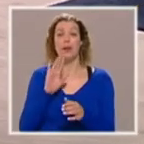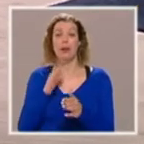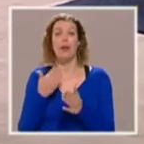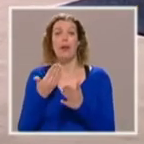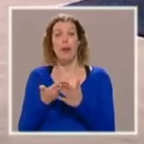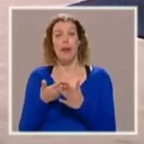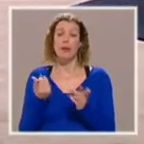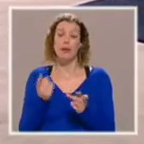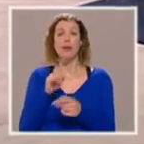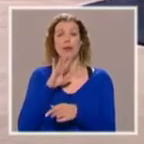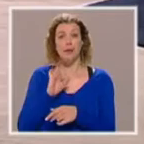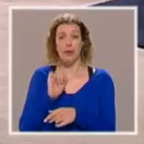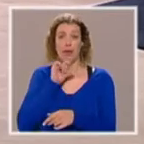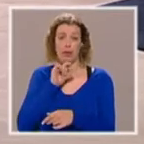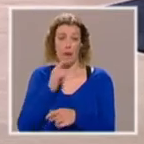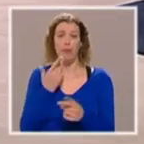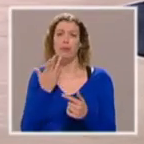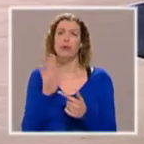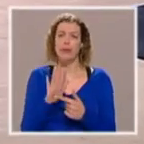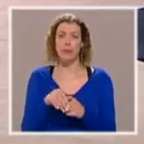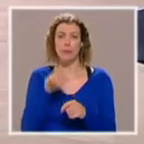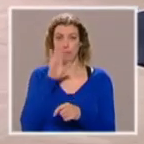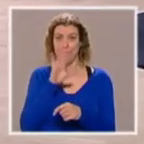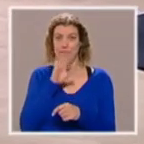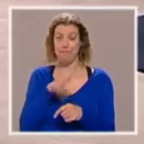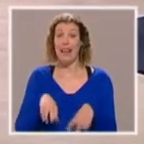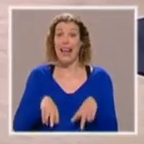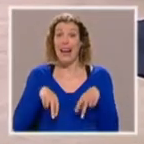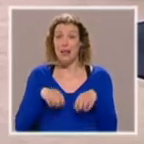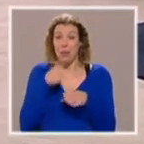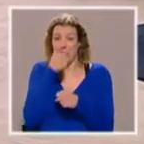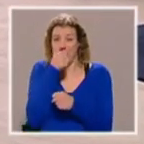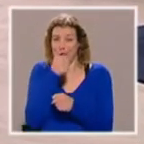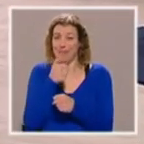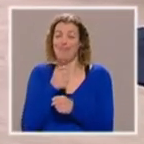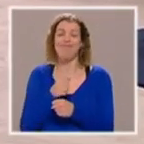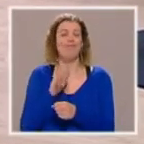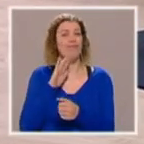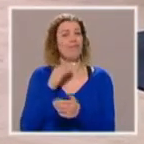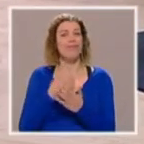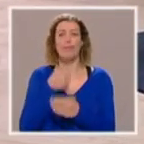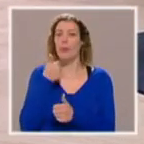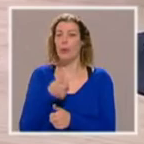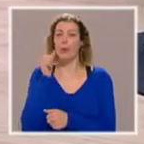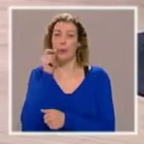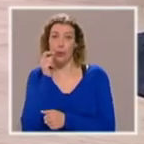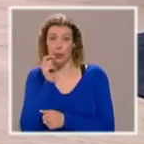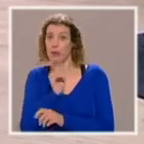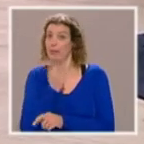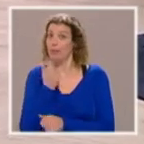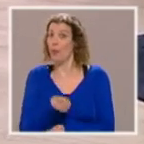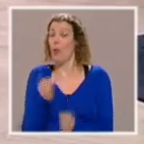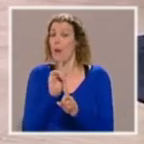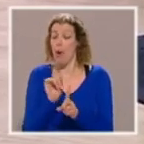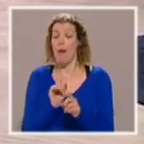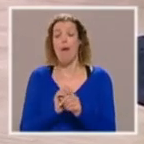a sua fertilidade. Por exemplo, o uso de calças extremamente apertadas não é nada favorável para o sexo masculino,